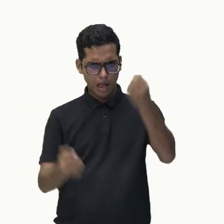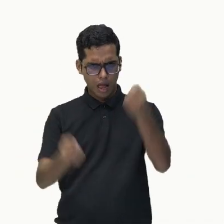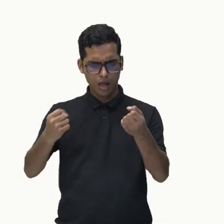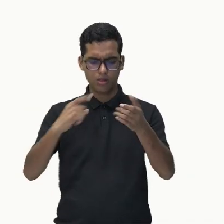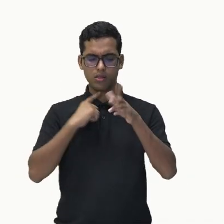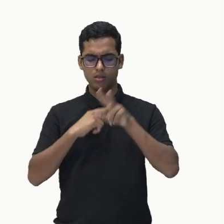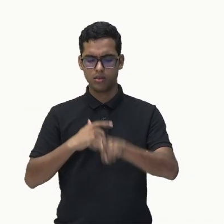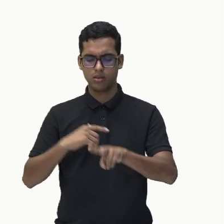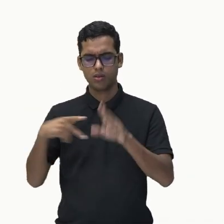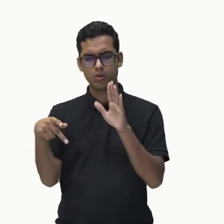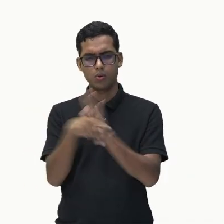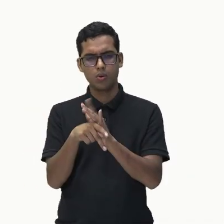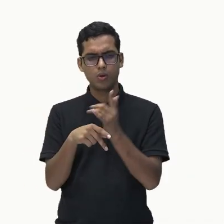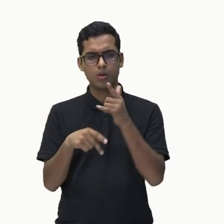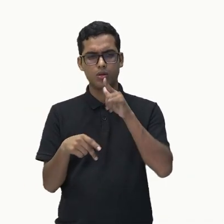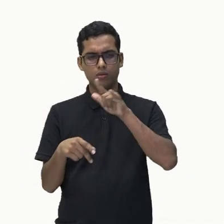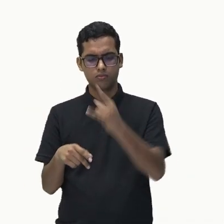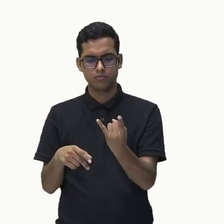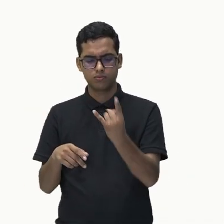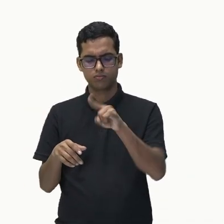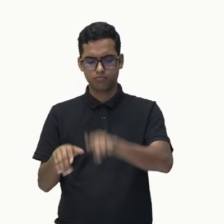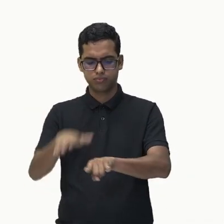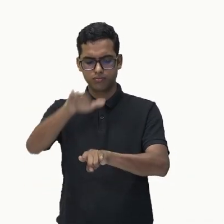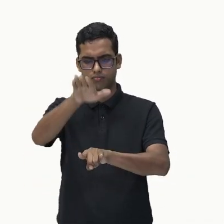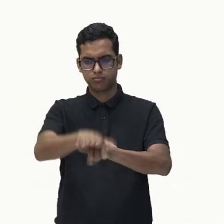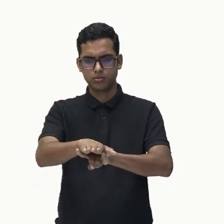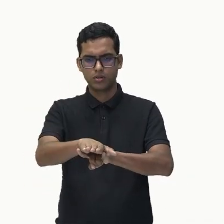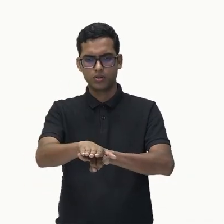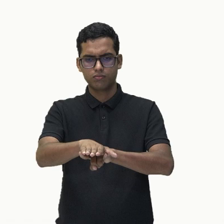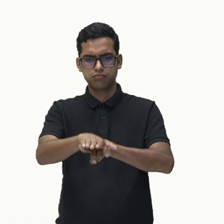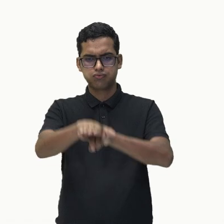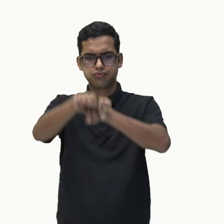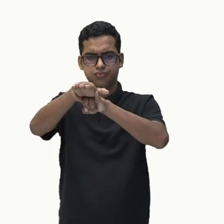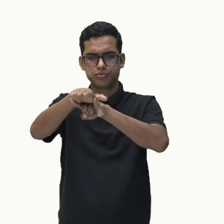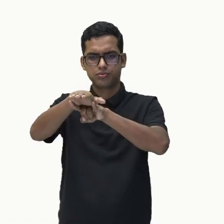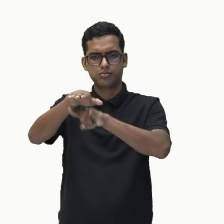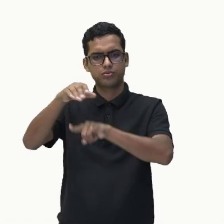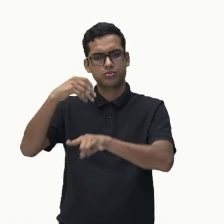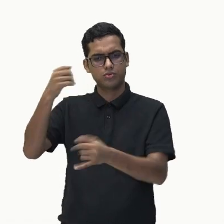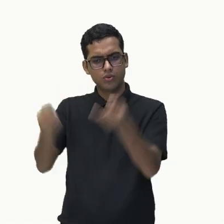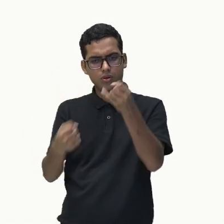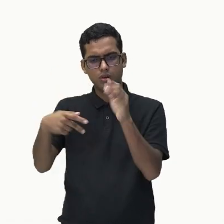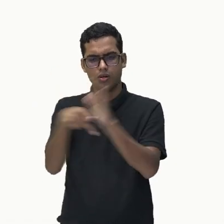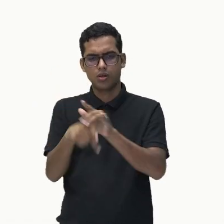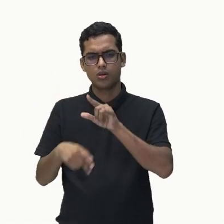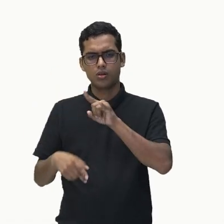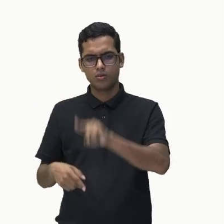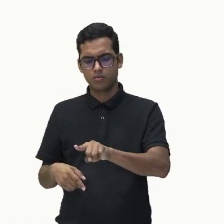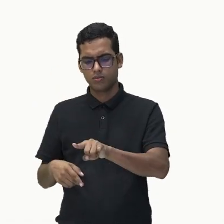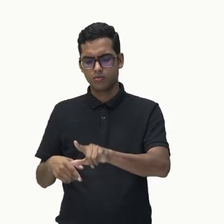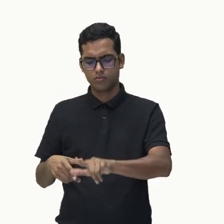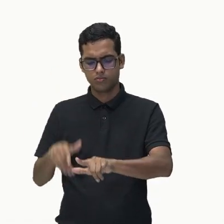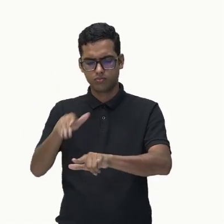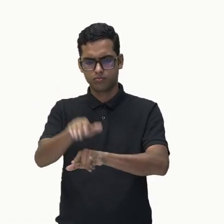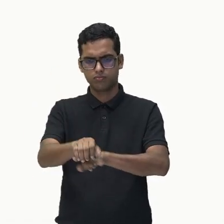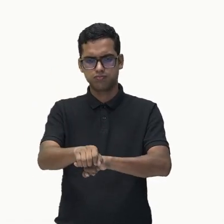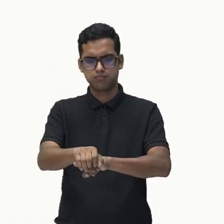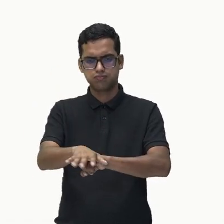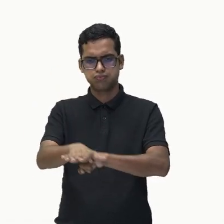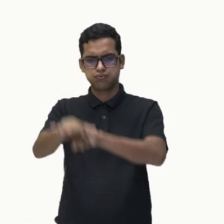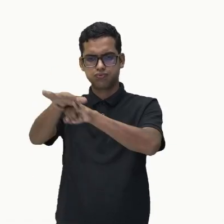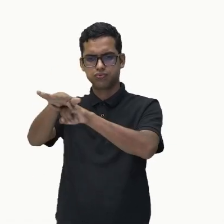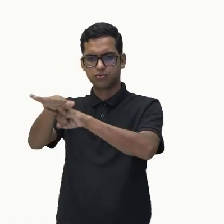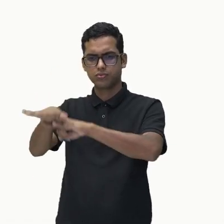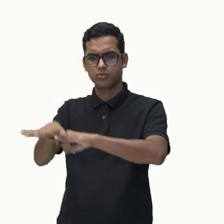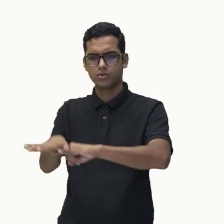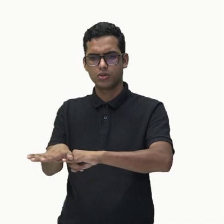carros, né, para que os mecânicos possam ter uma melhor posição para consertar